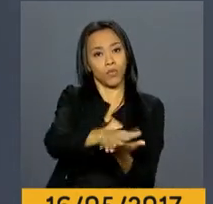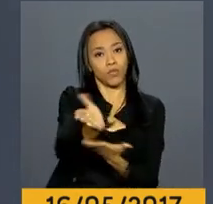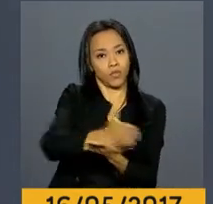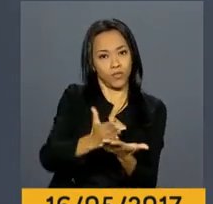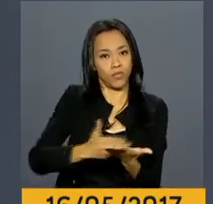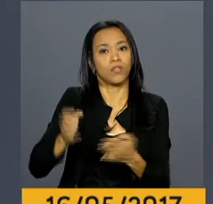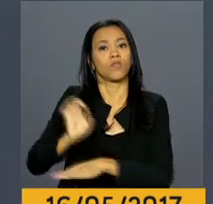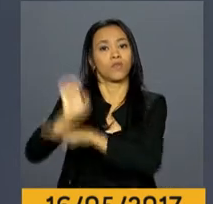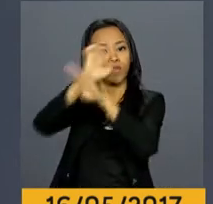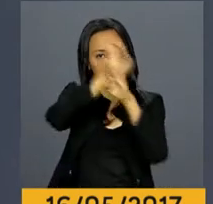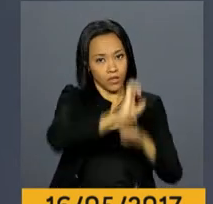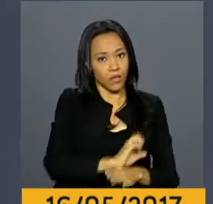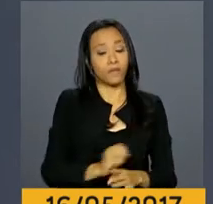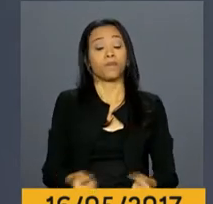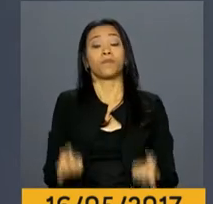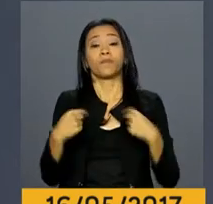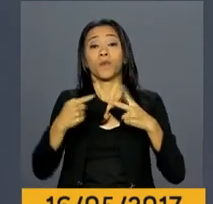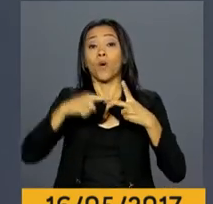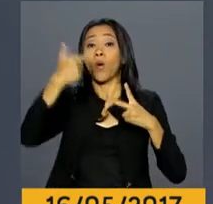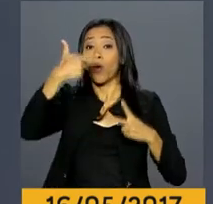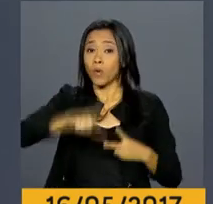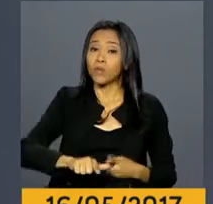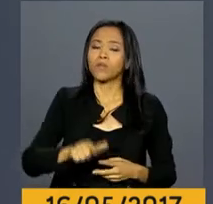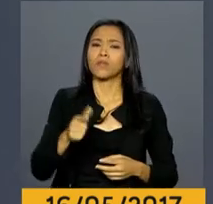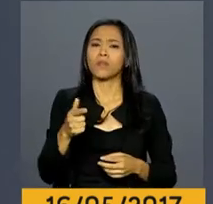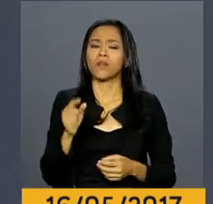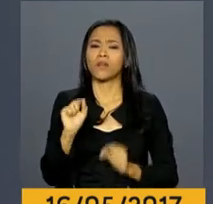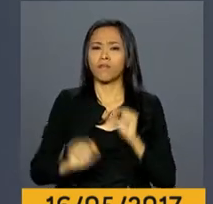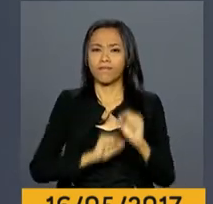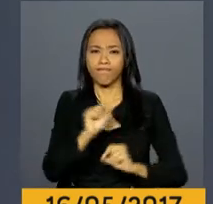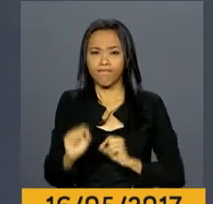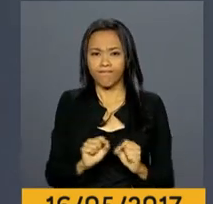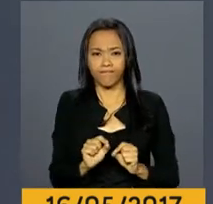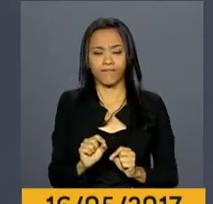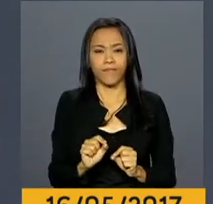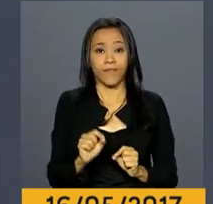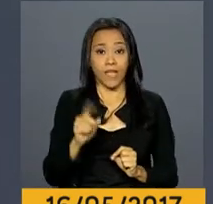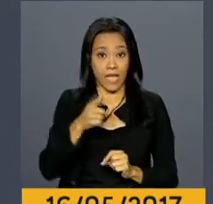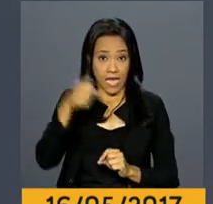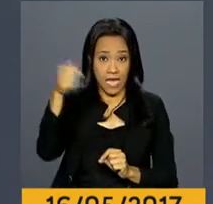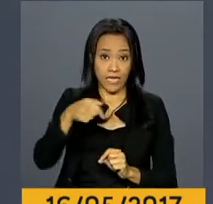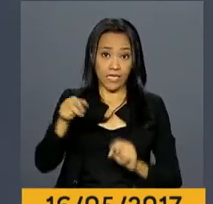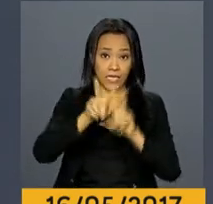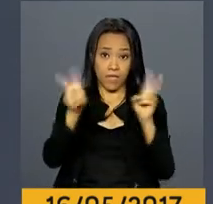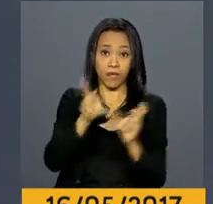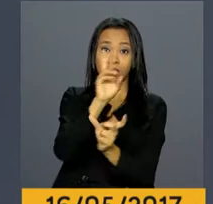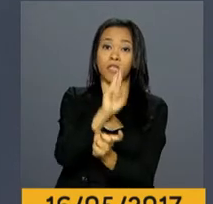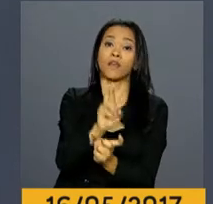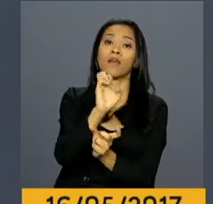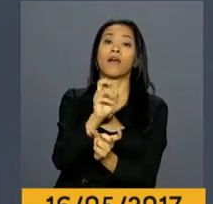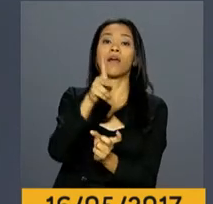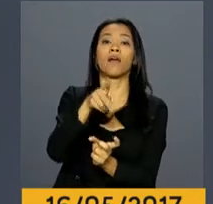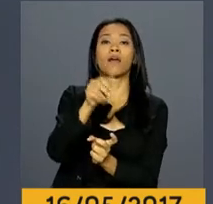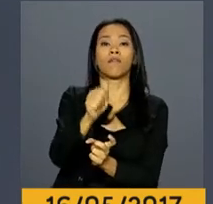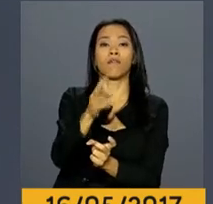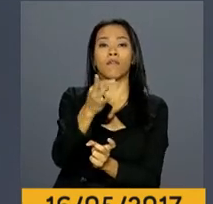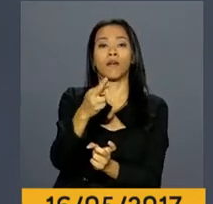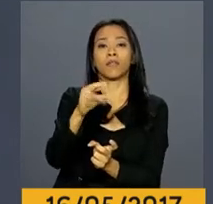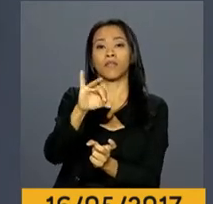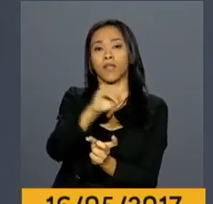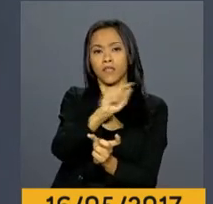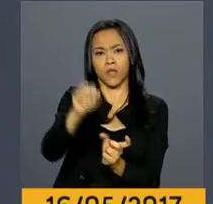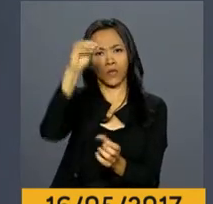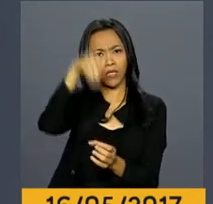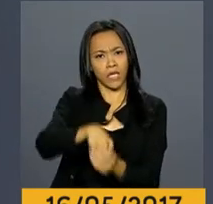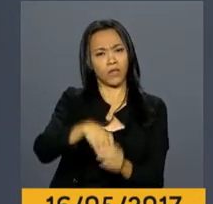fazendo, uma segunda chamada para a repatriação, já estabelecemos no próprio texto